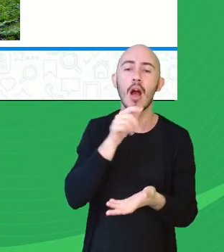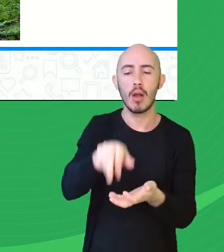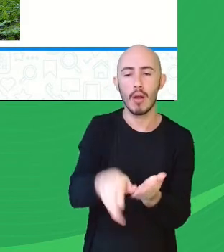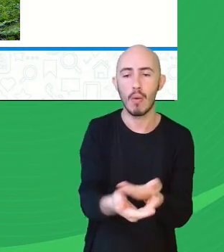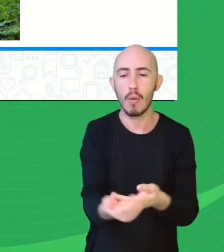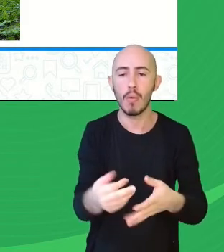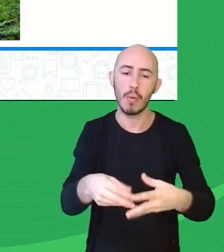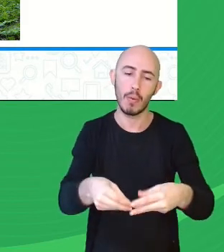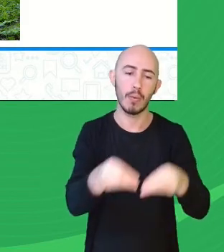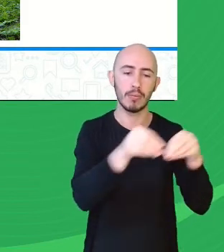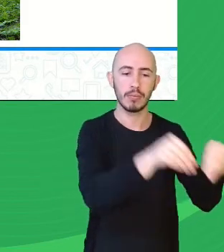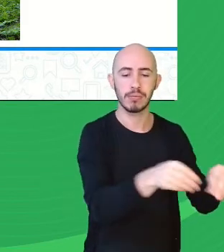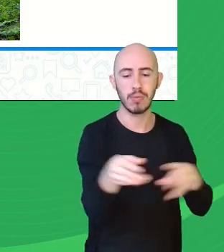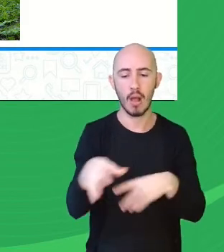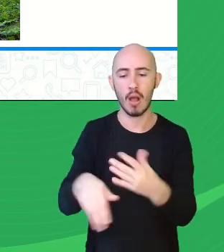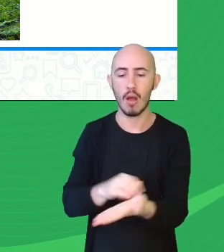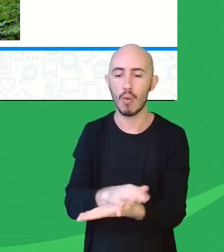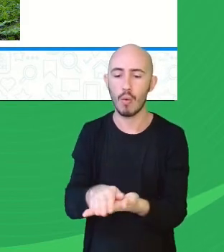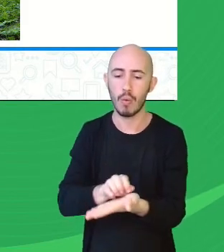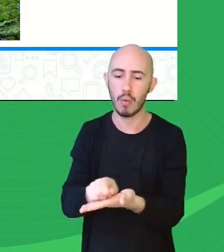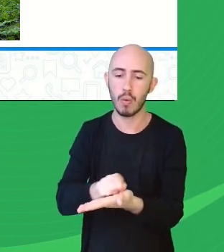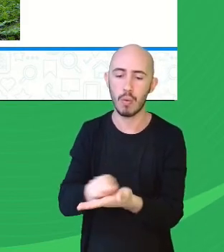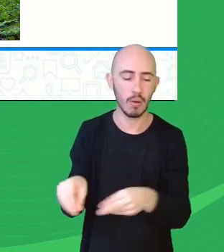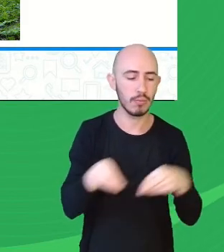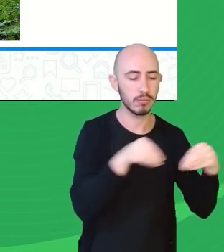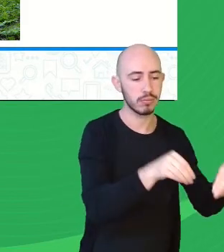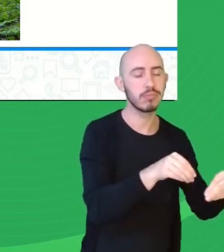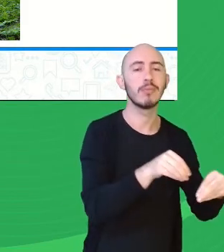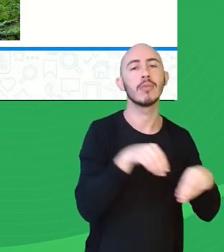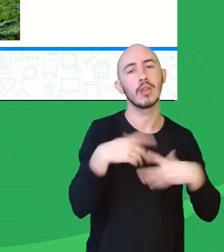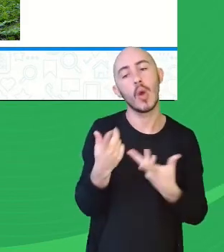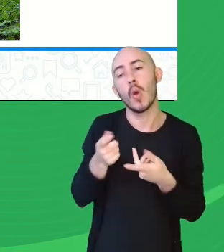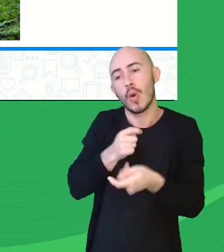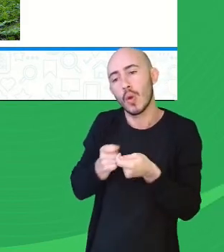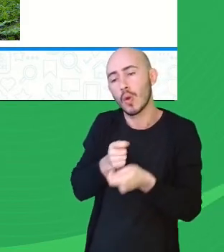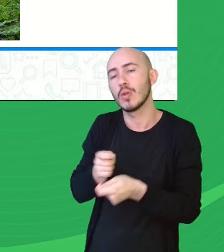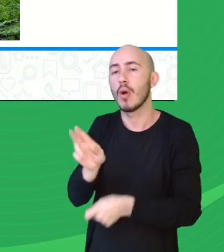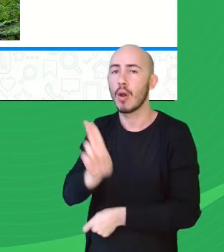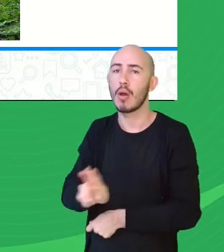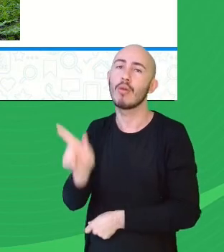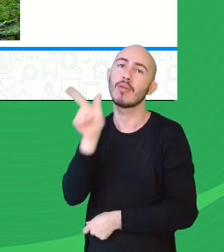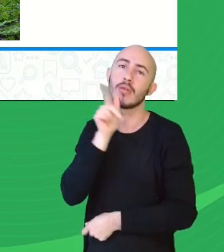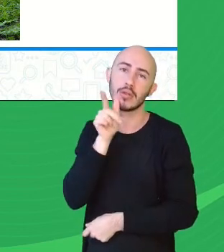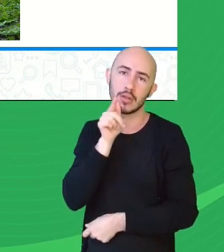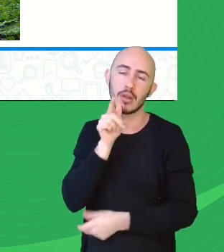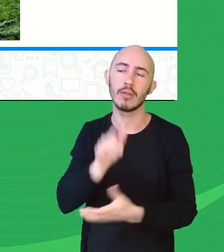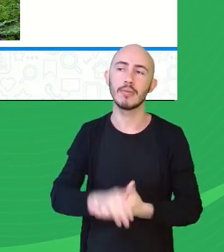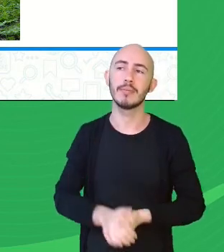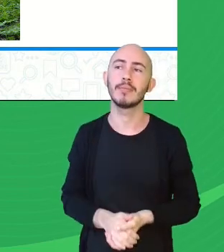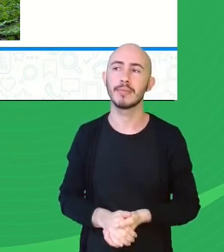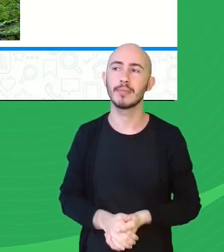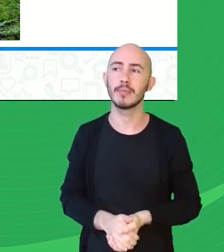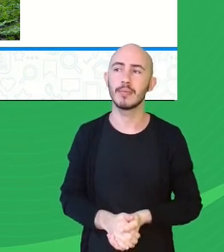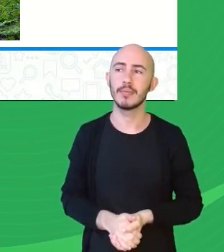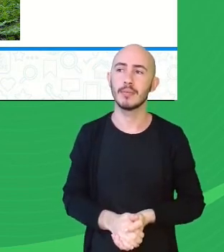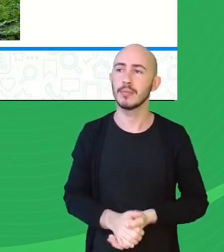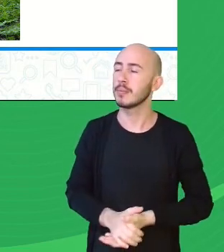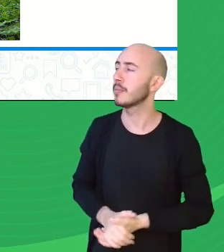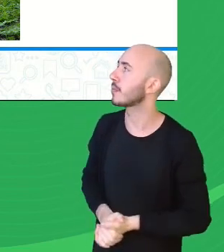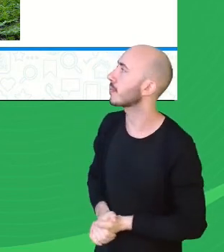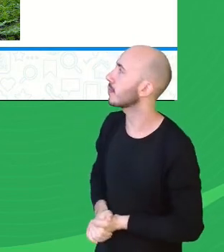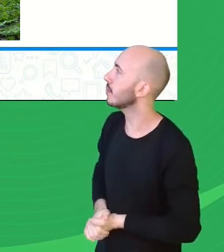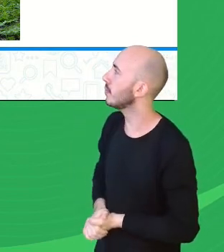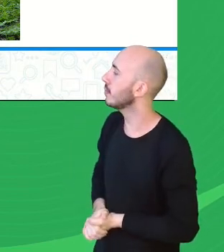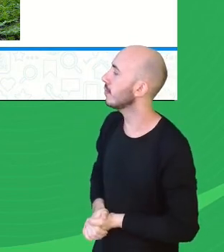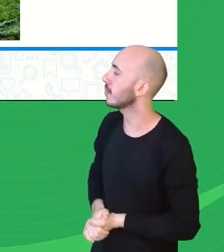assim, acredite, você está economizando litros de água. O quarto exemplo, a gente já falou disso